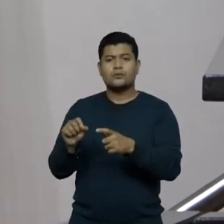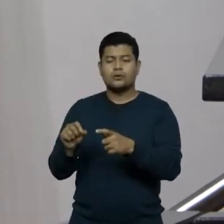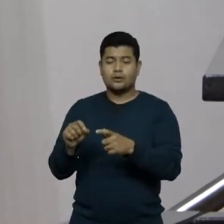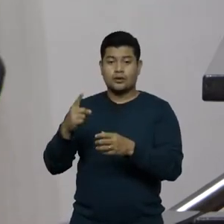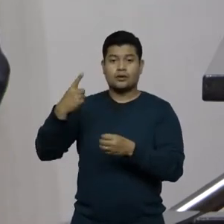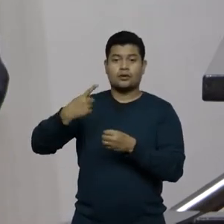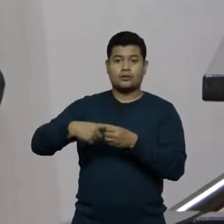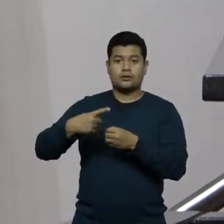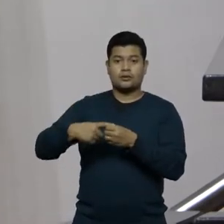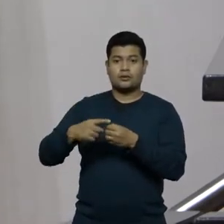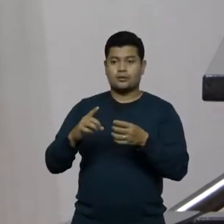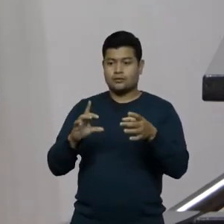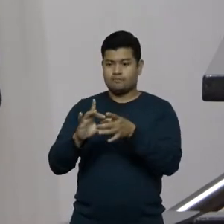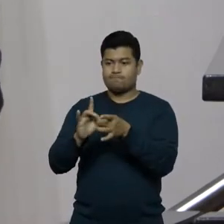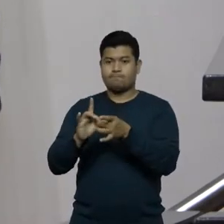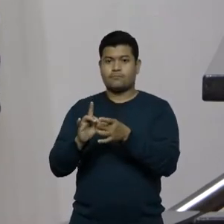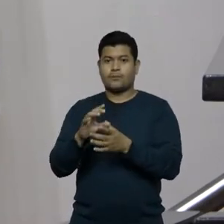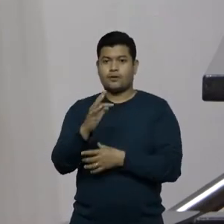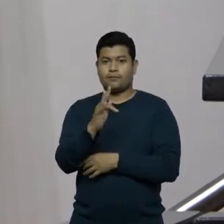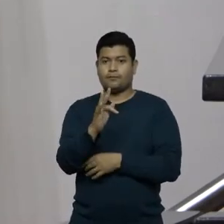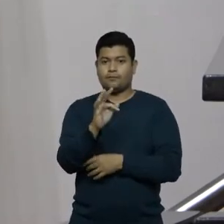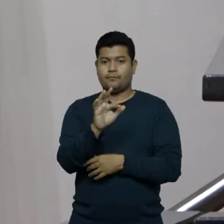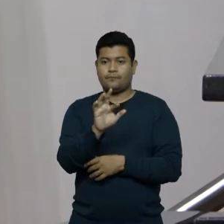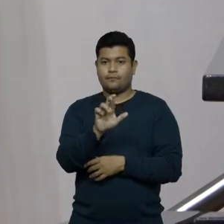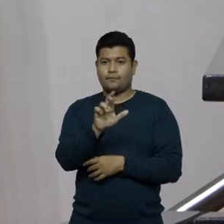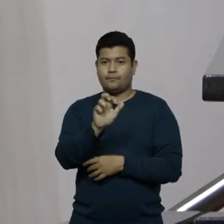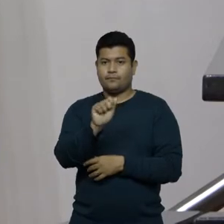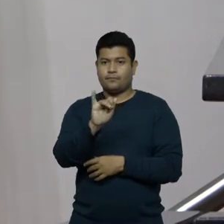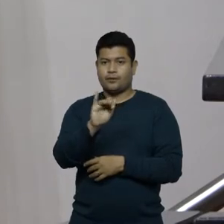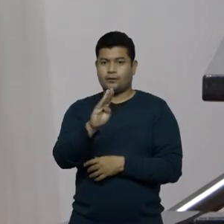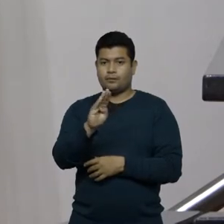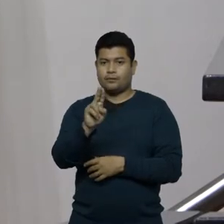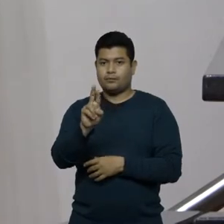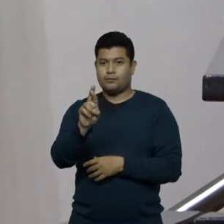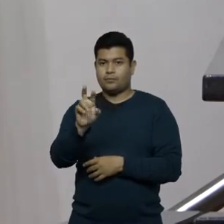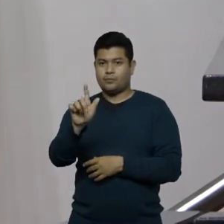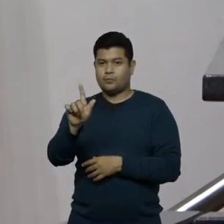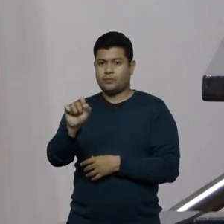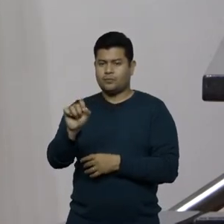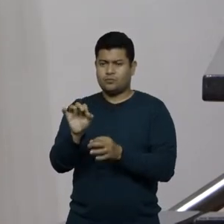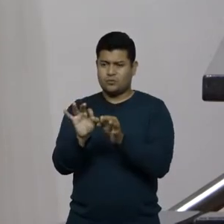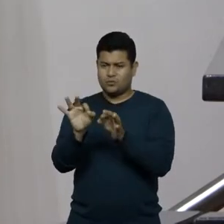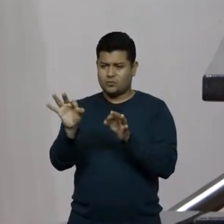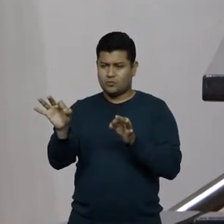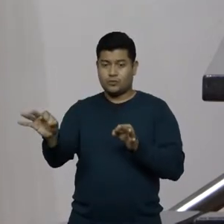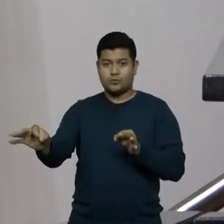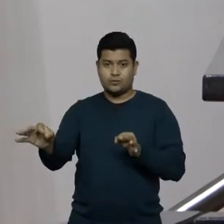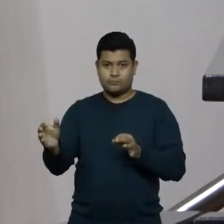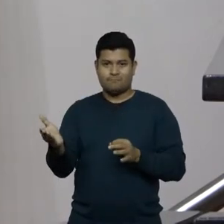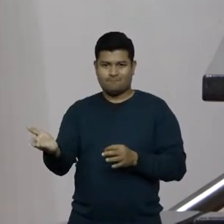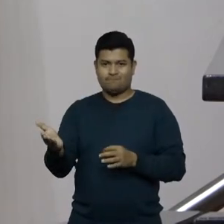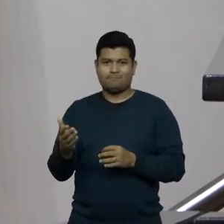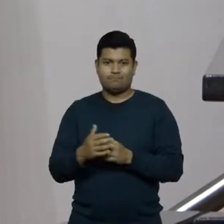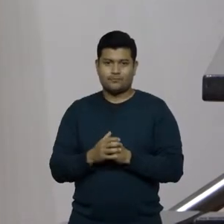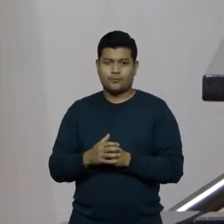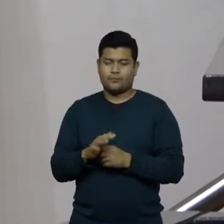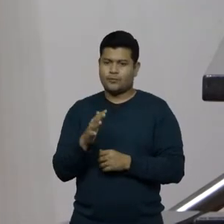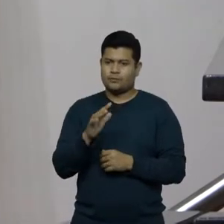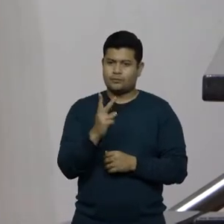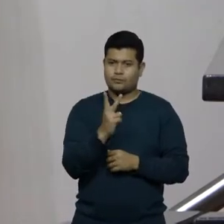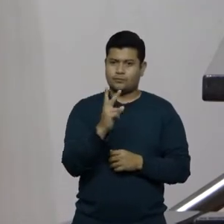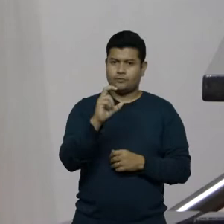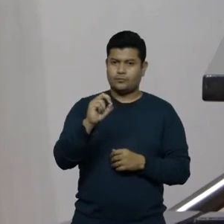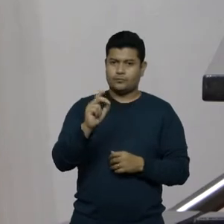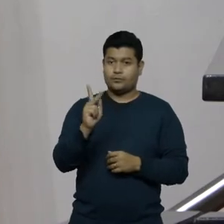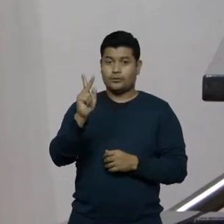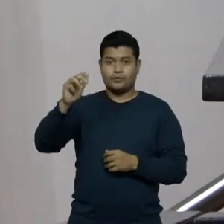de Fraiburgo Fraiburgo Fica no interior basicamente 20 Km